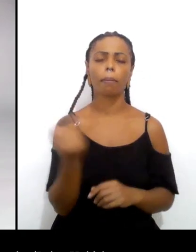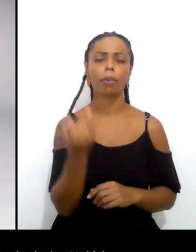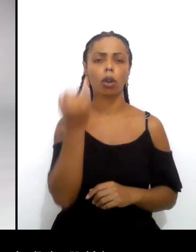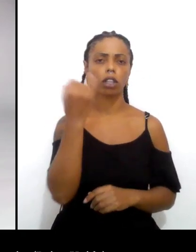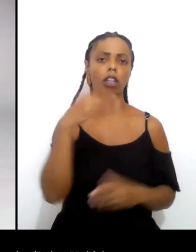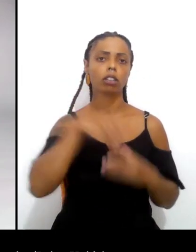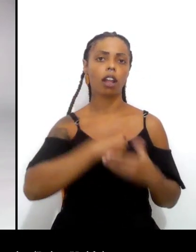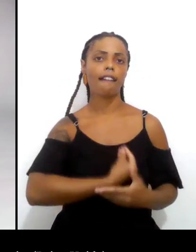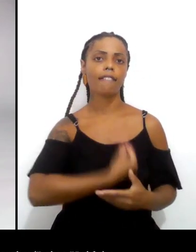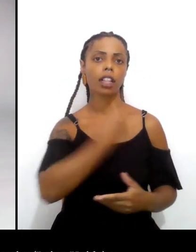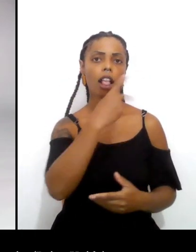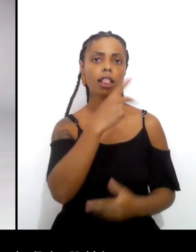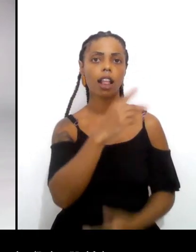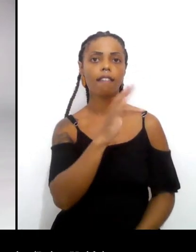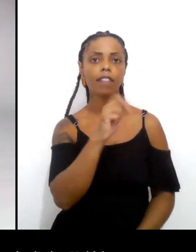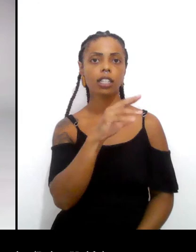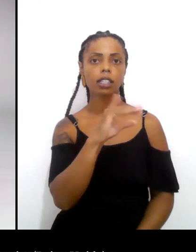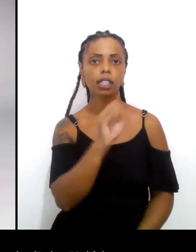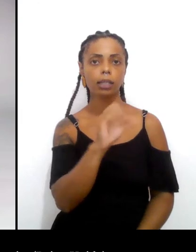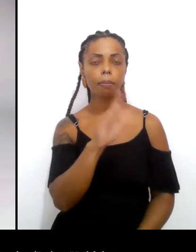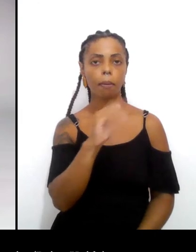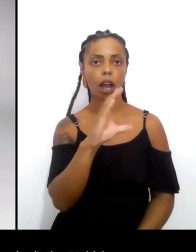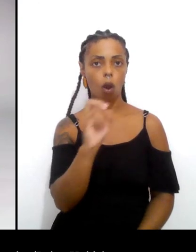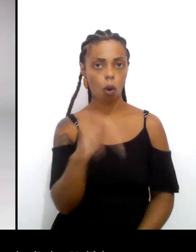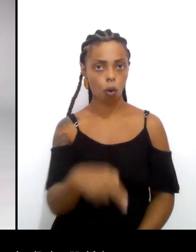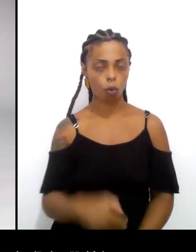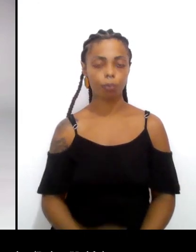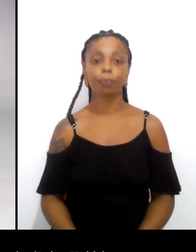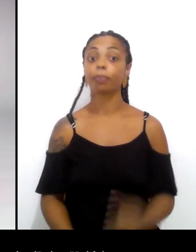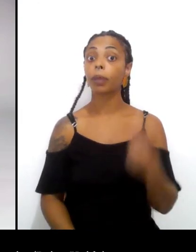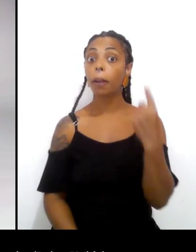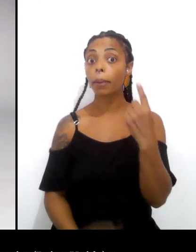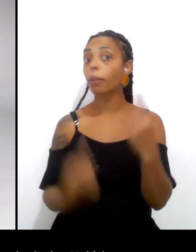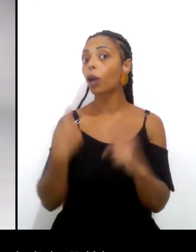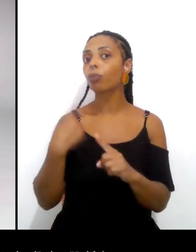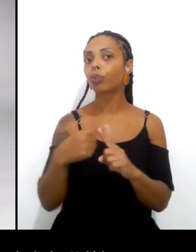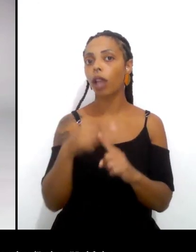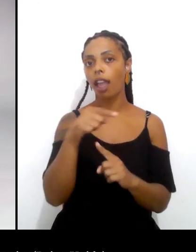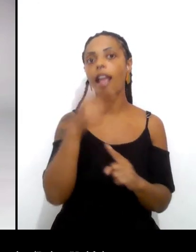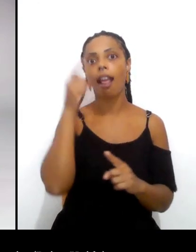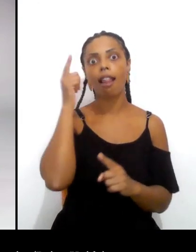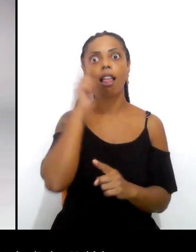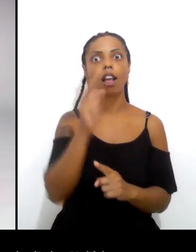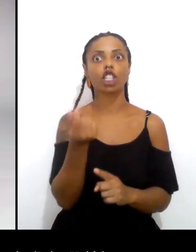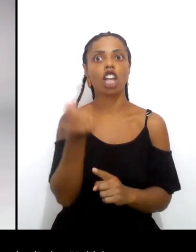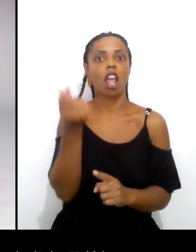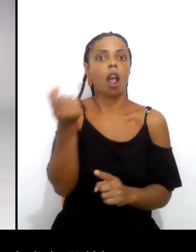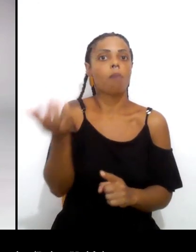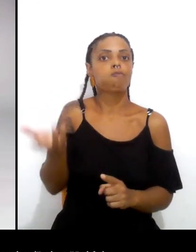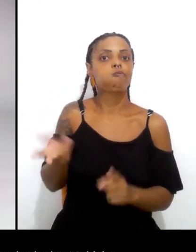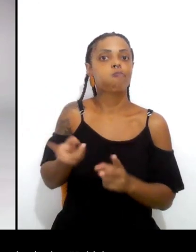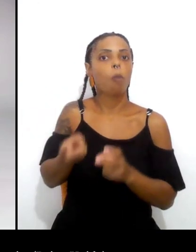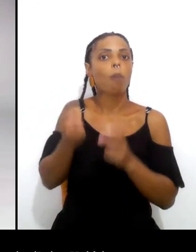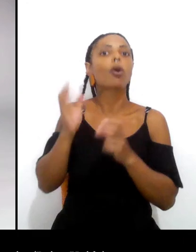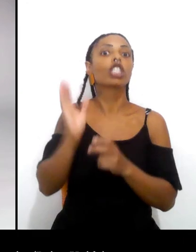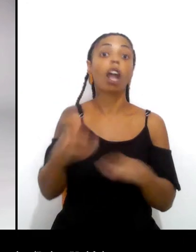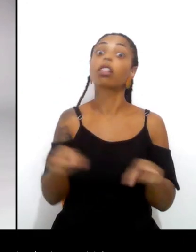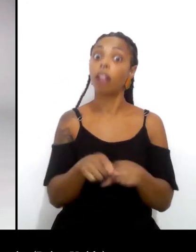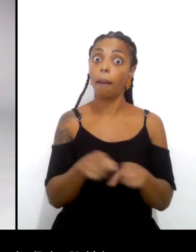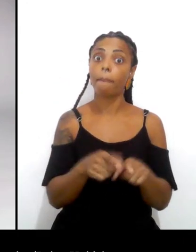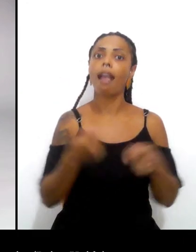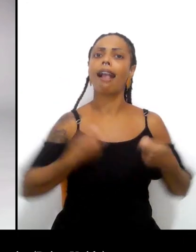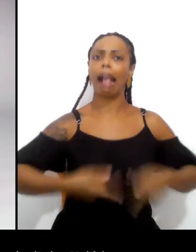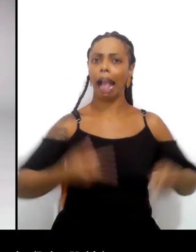Francis Bacon primeiro porque ele Ganhou muito dinheiro e claro também Gastou